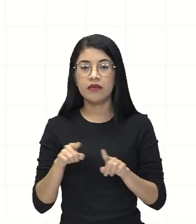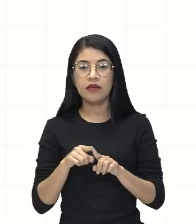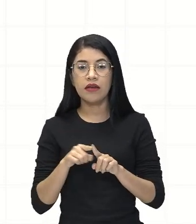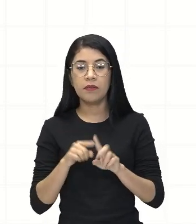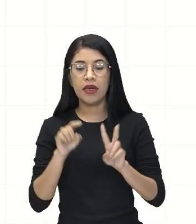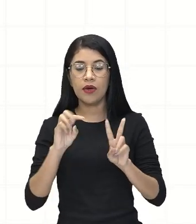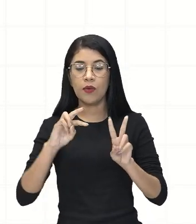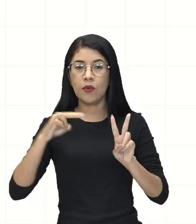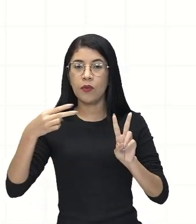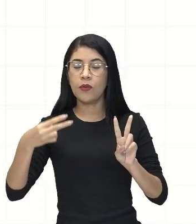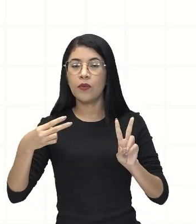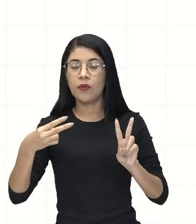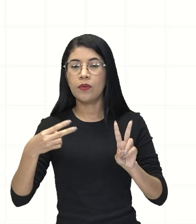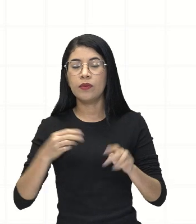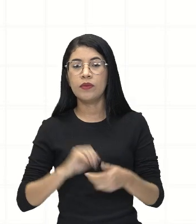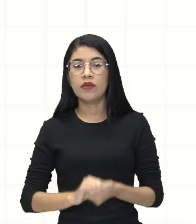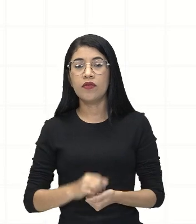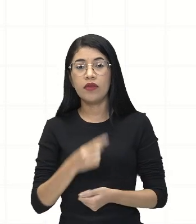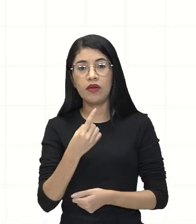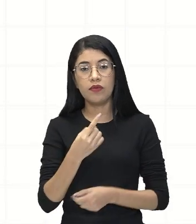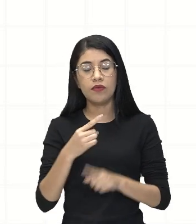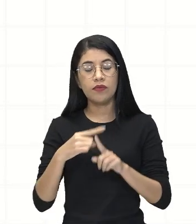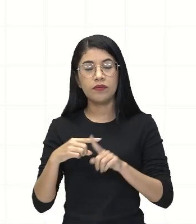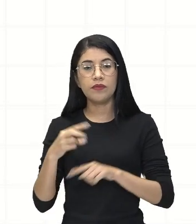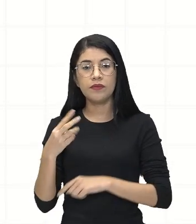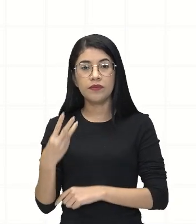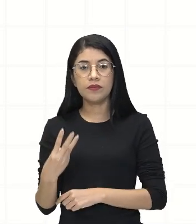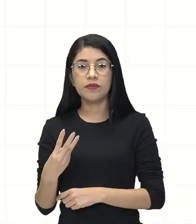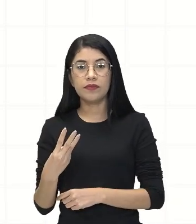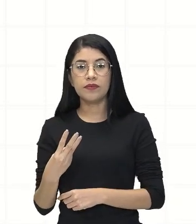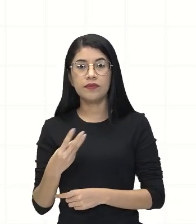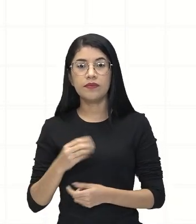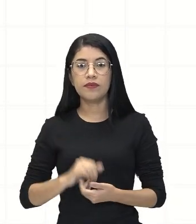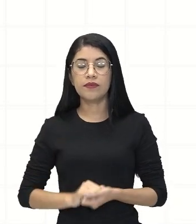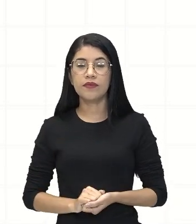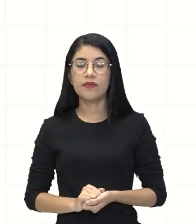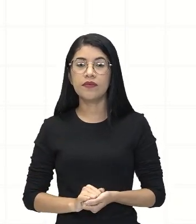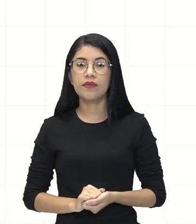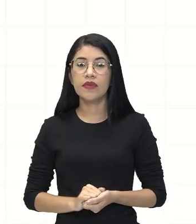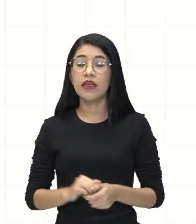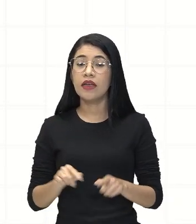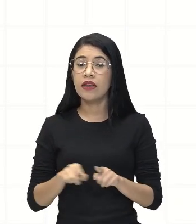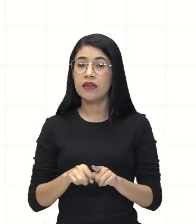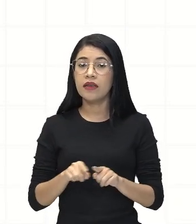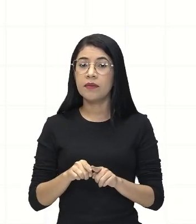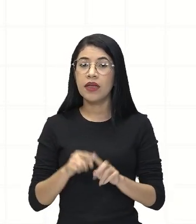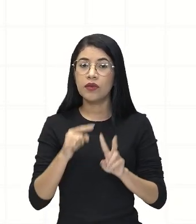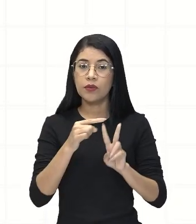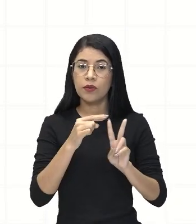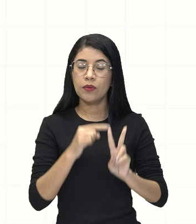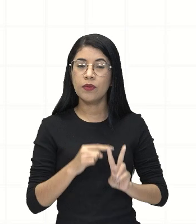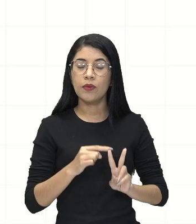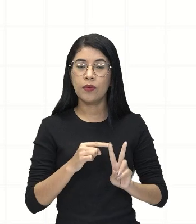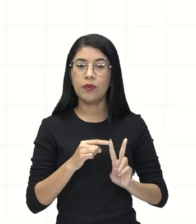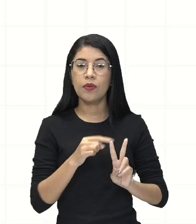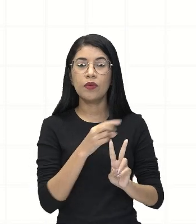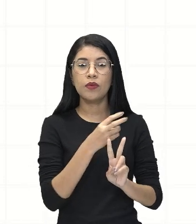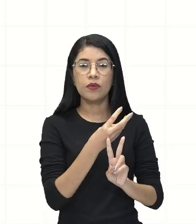radicando. Então, vai ficar 1 vezes 3. Tudo bem? A mesma coisa vai acontecer aqui, ó.